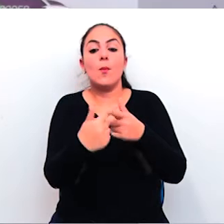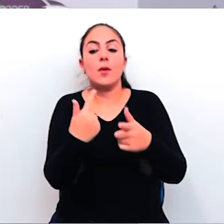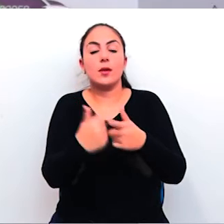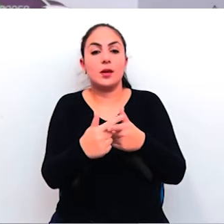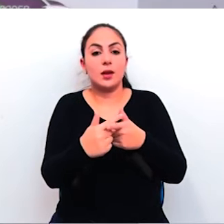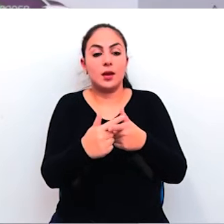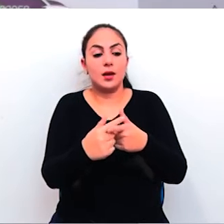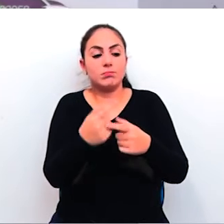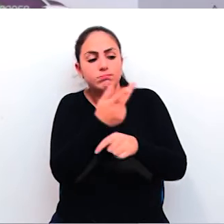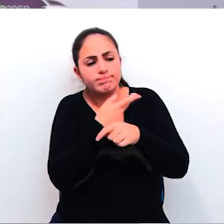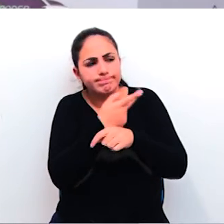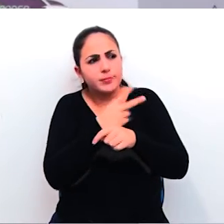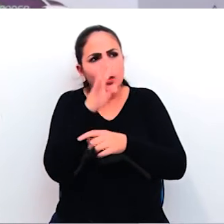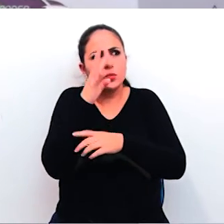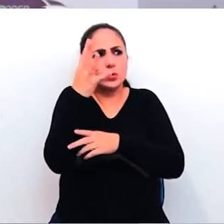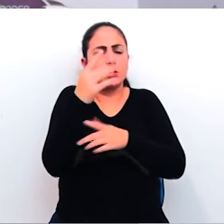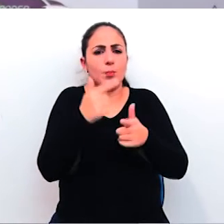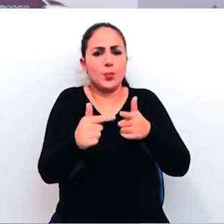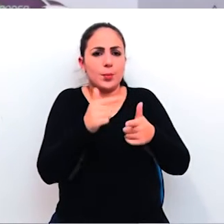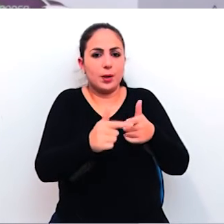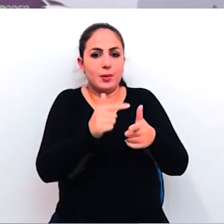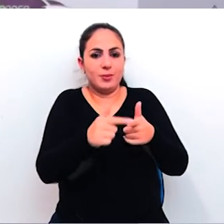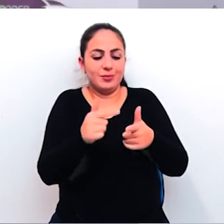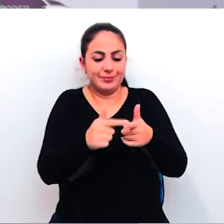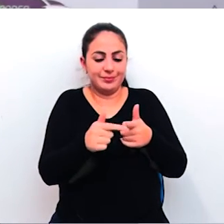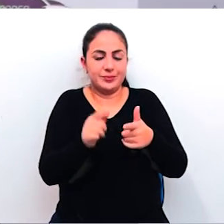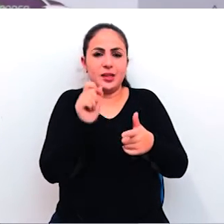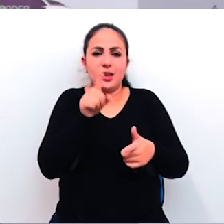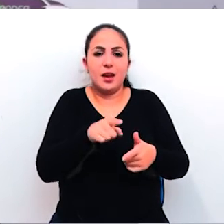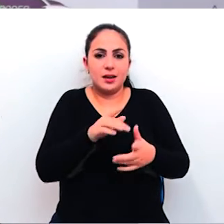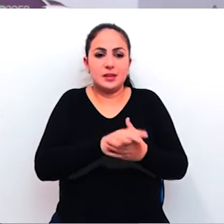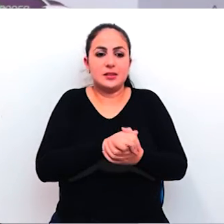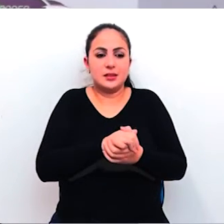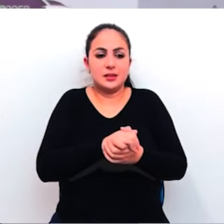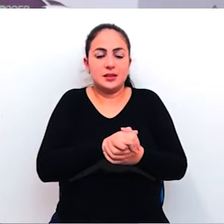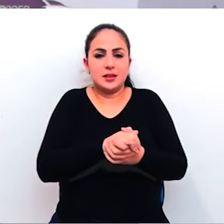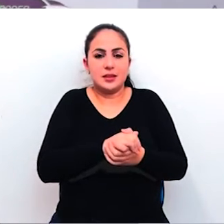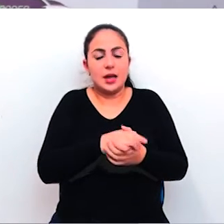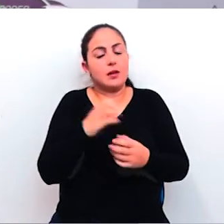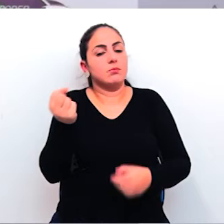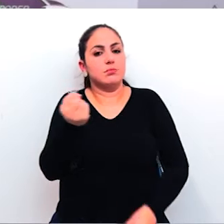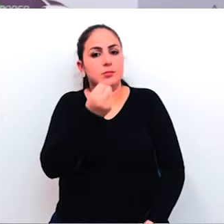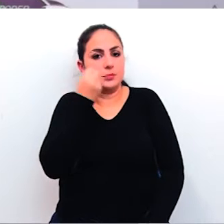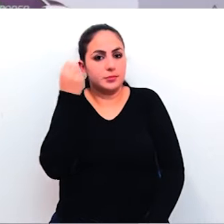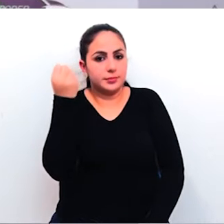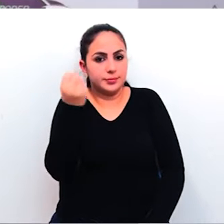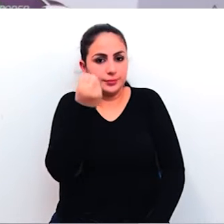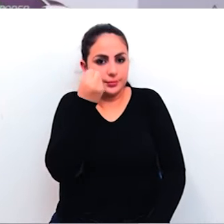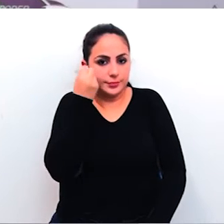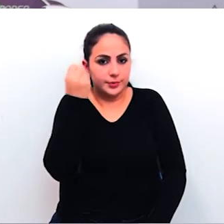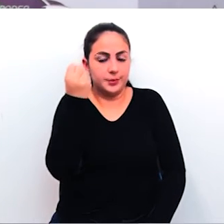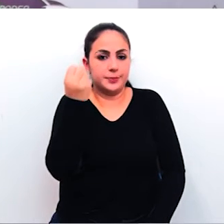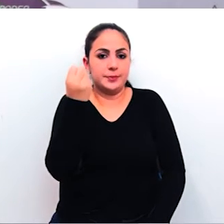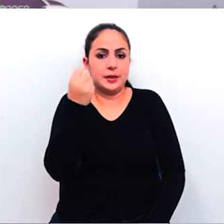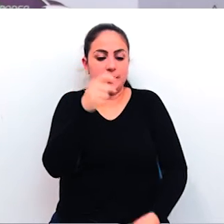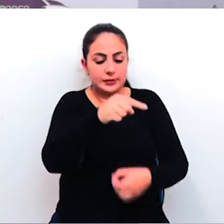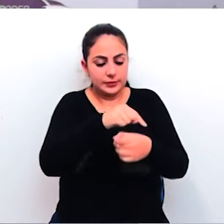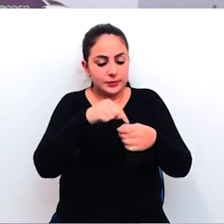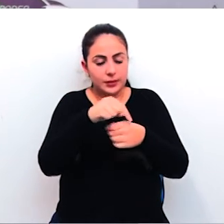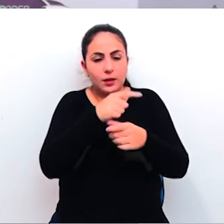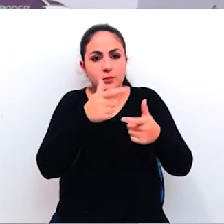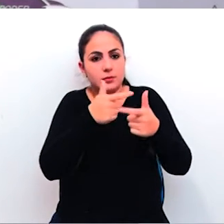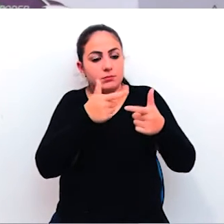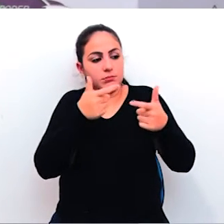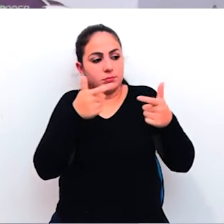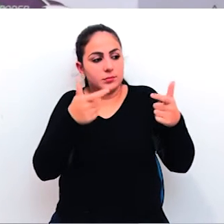intuito de tentar uma solução o ema que é bem grave porque a cidade